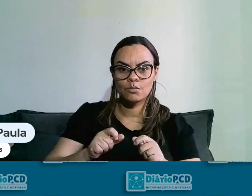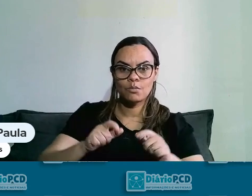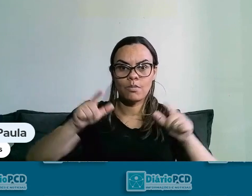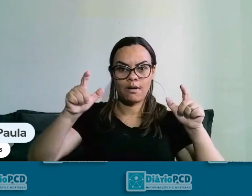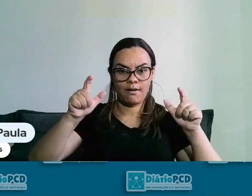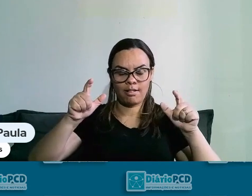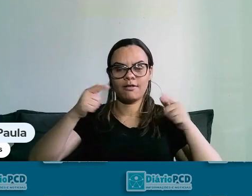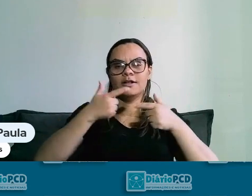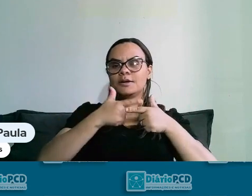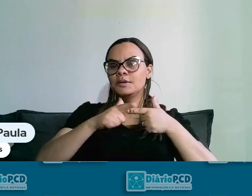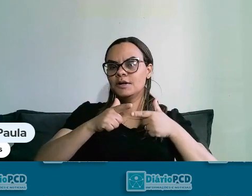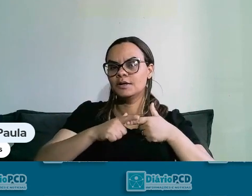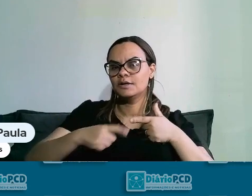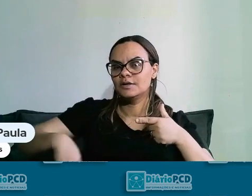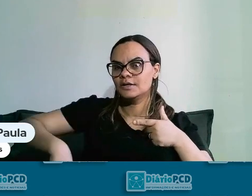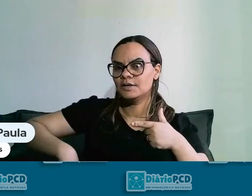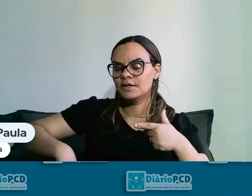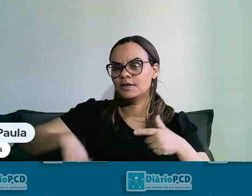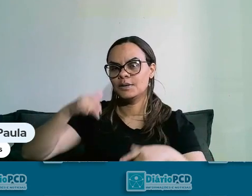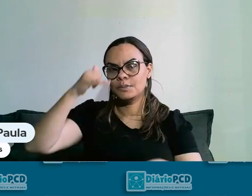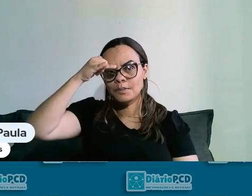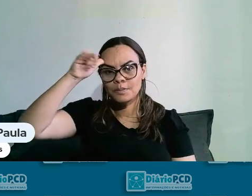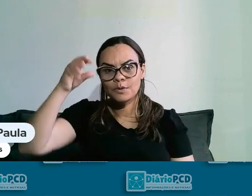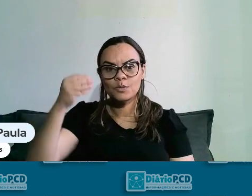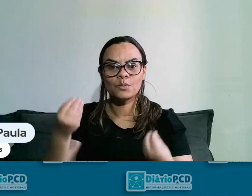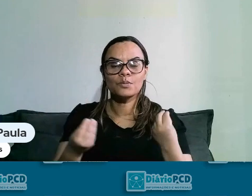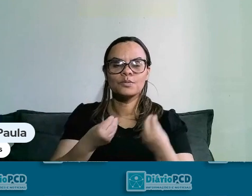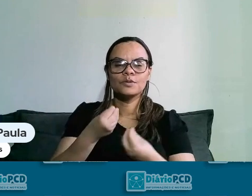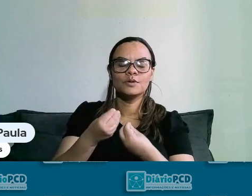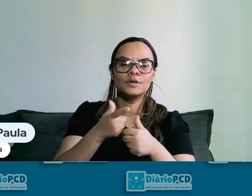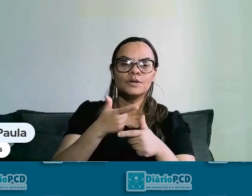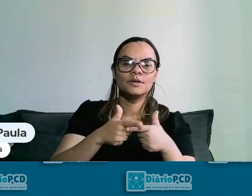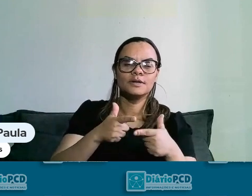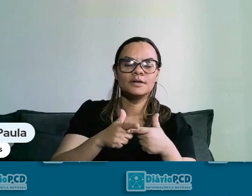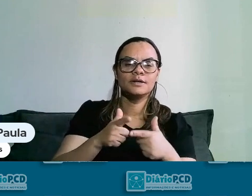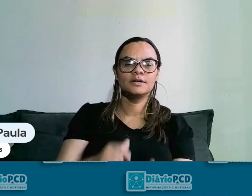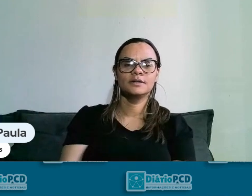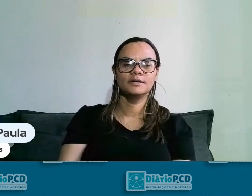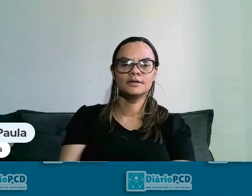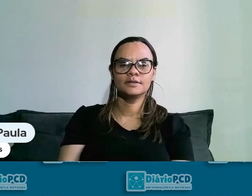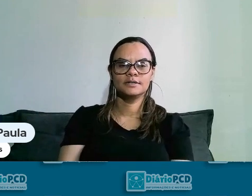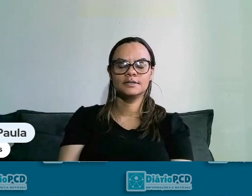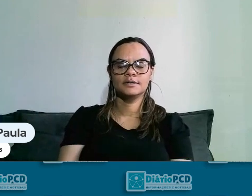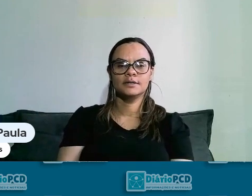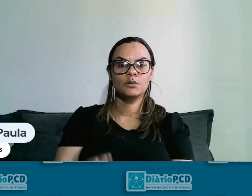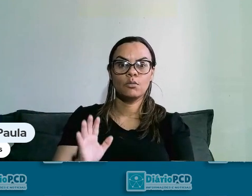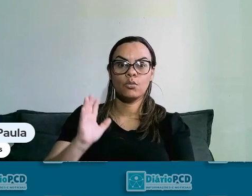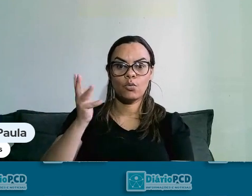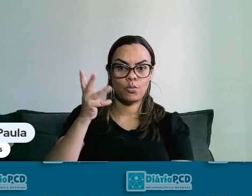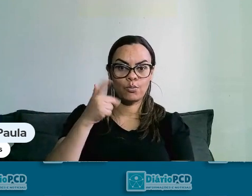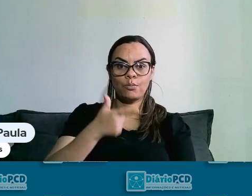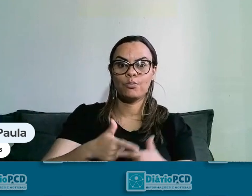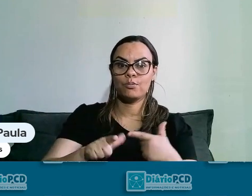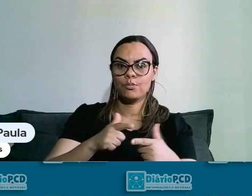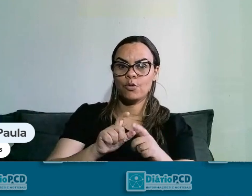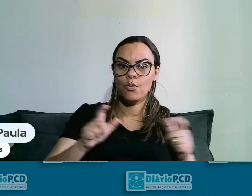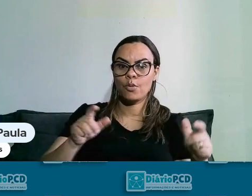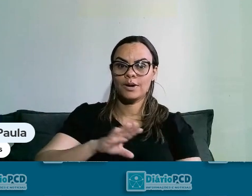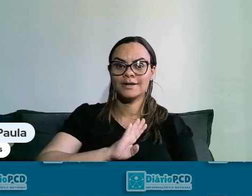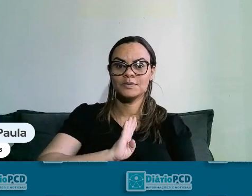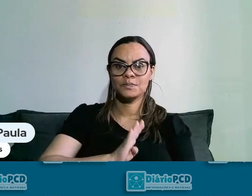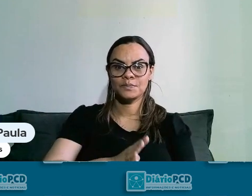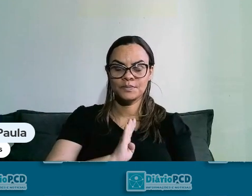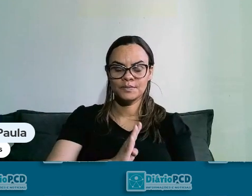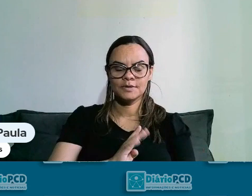os problemas renais, como prevenir para que o problema renal não acabe ocasionando um problema cardíaco. Você